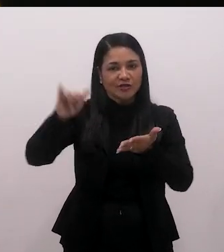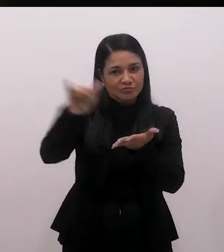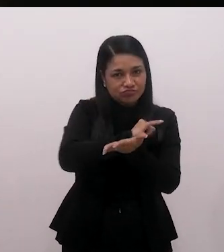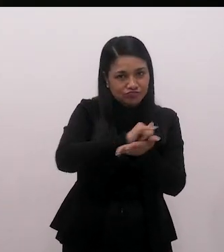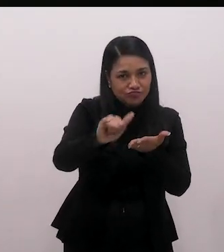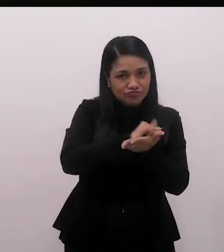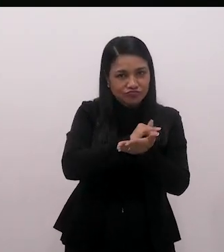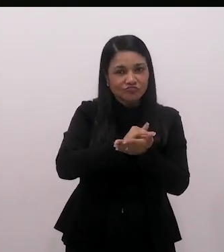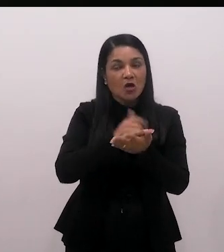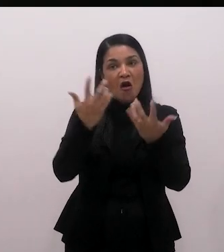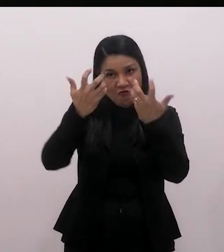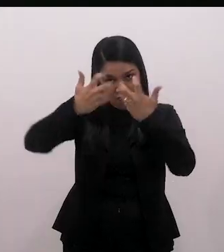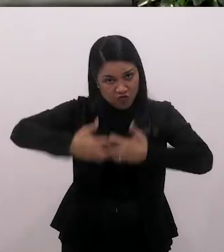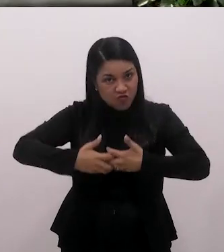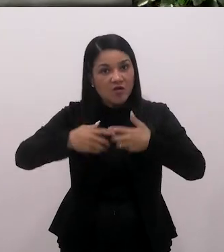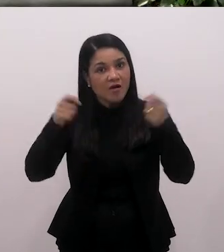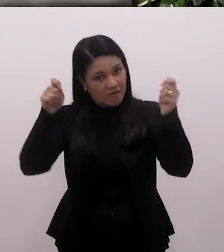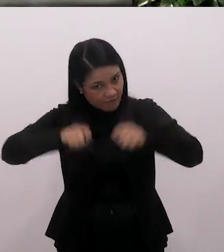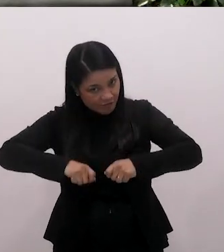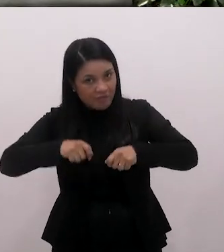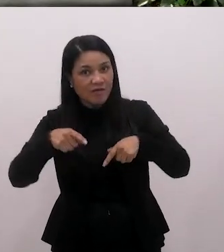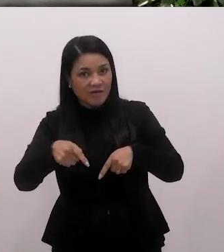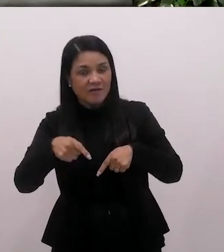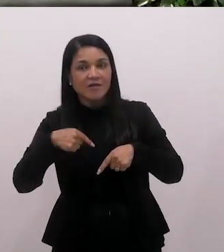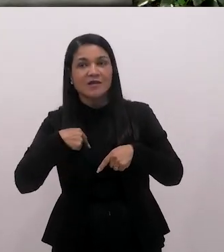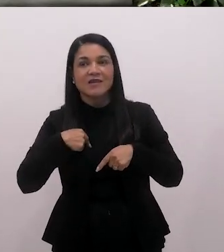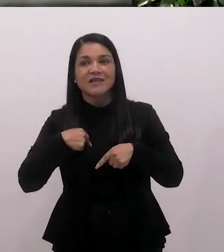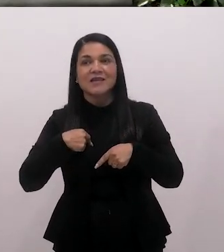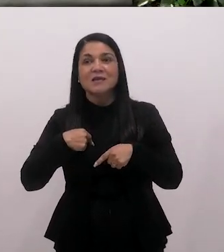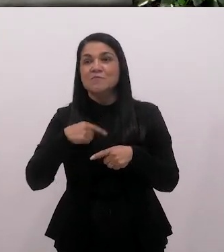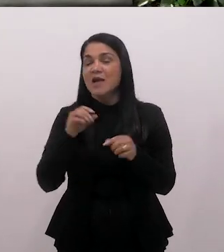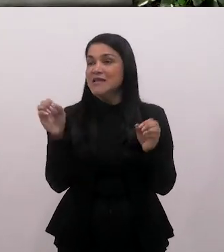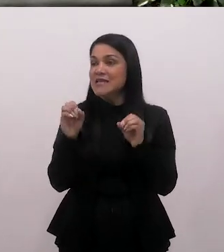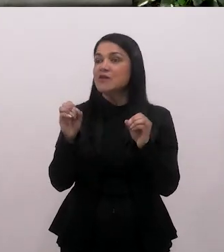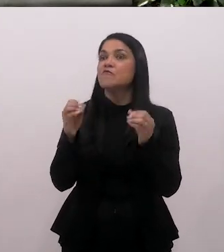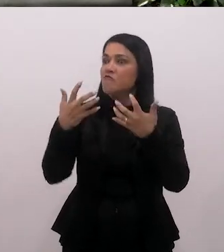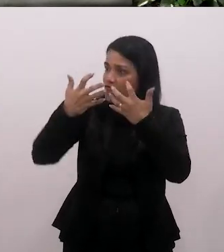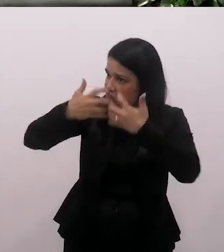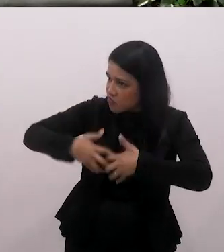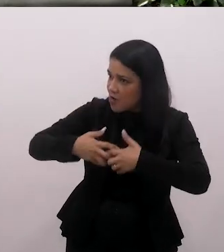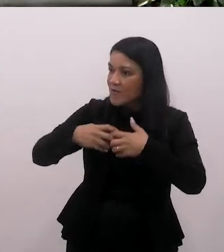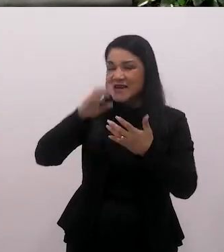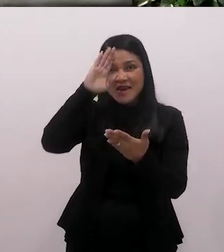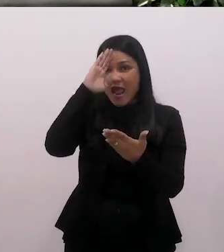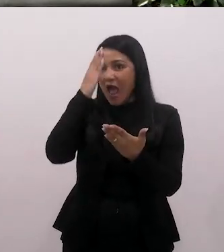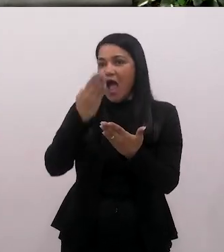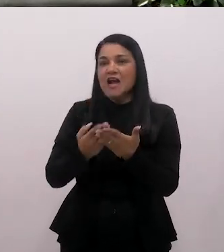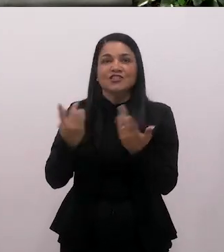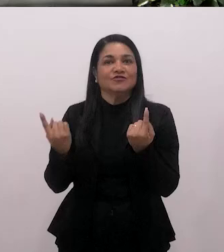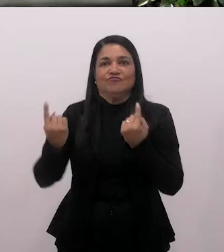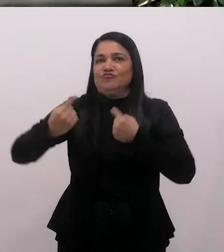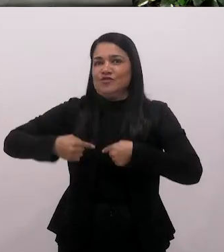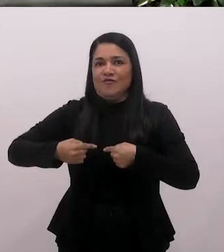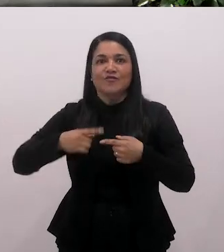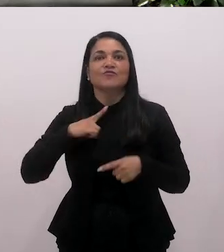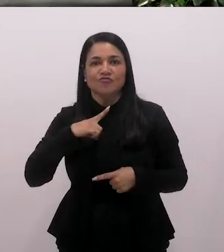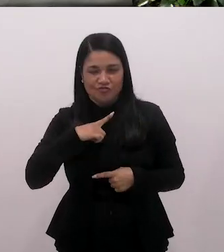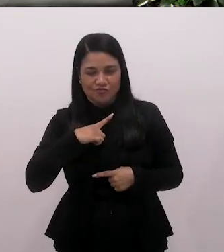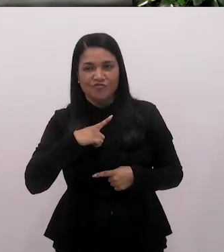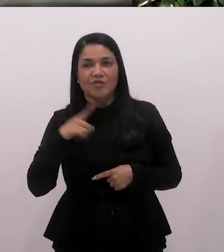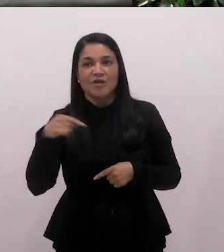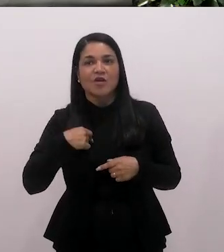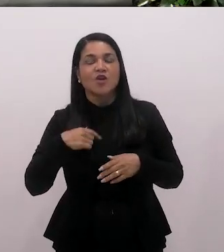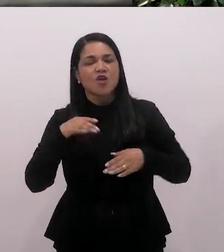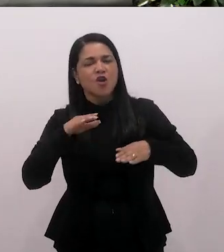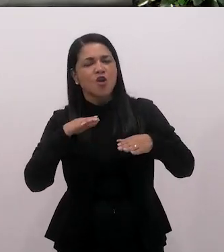Nova Iorque. Sim. Isso funcionava? Funcionava, mas ninguém acreditava nisso. Esse era um dos grandes desafios. Eu cheguei a falar